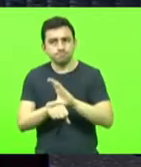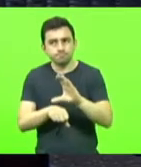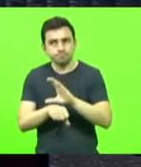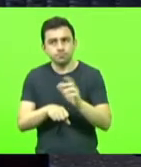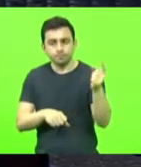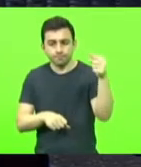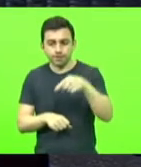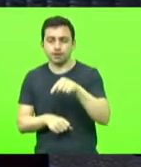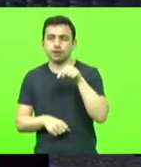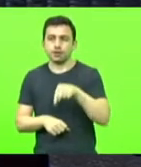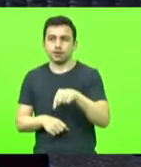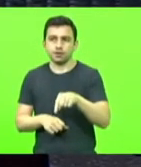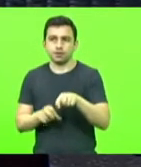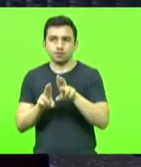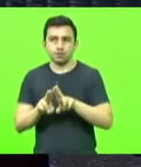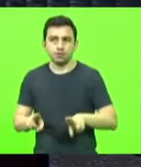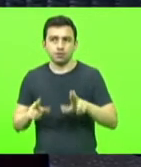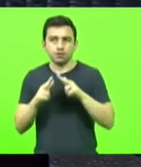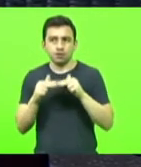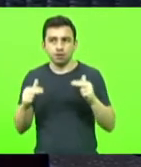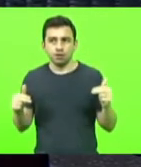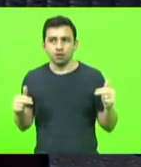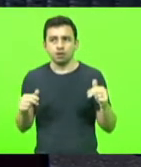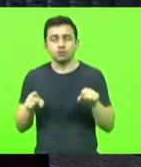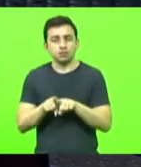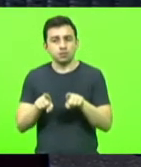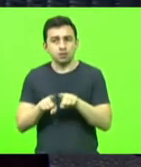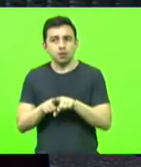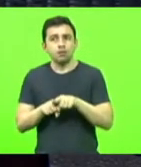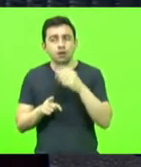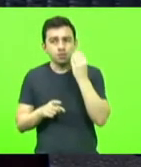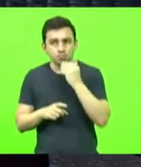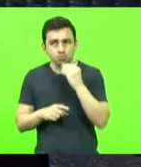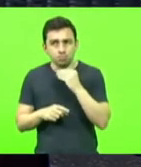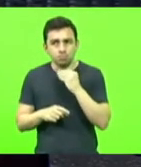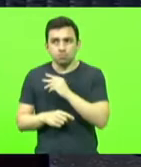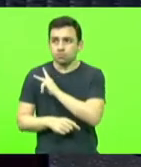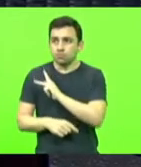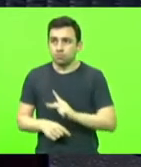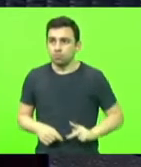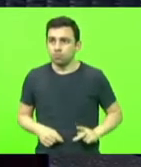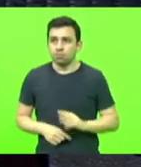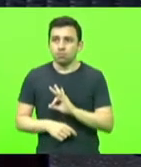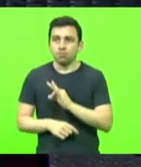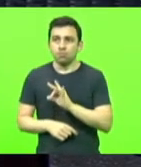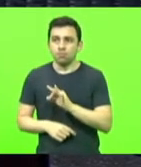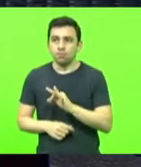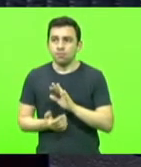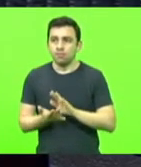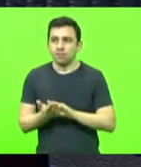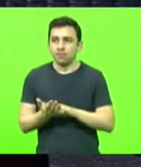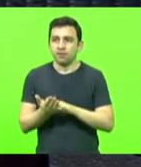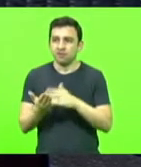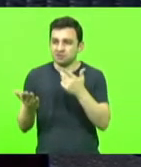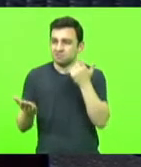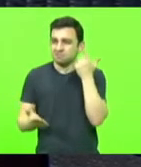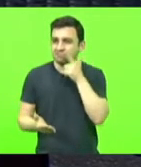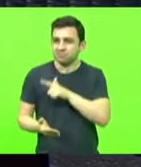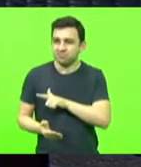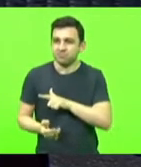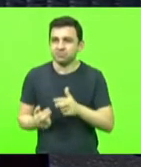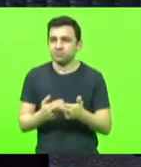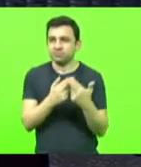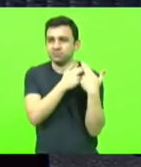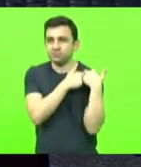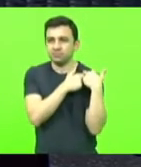Universidade Federal de Santa Catarina, em Florianópolis. E aproveitar o ensejo, senhor presidente, parabenizá-lo aí pela assunção desse importante serviço, né? E